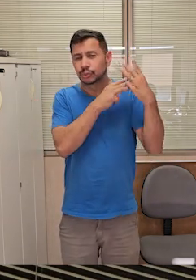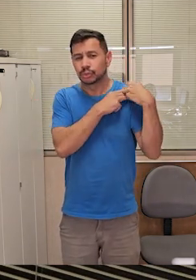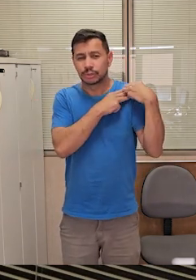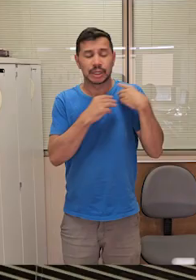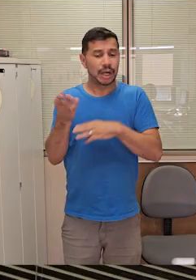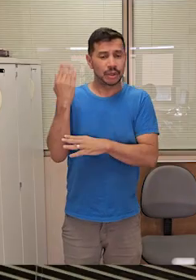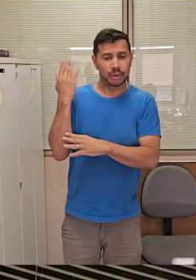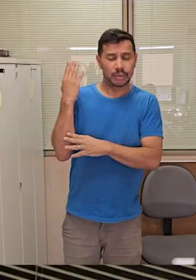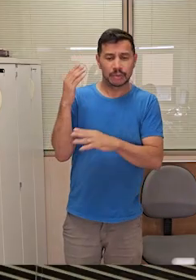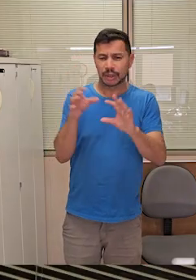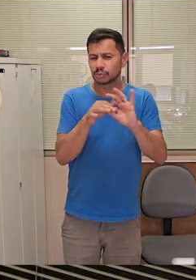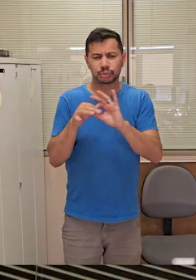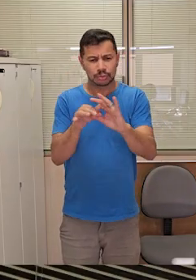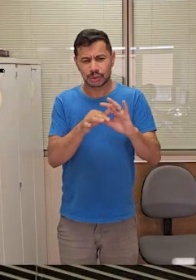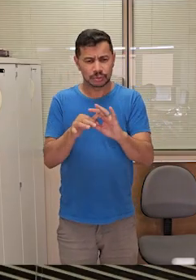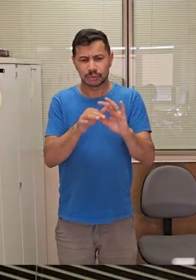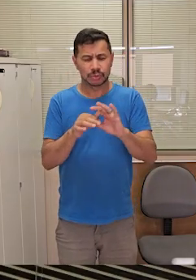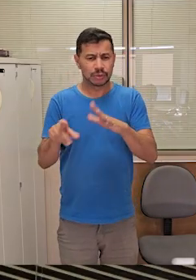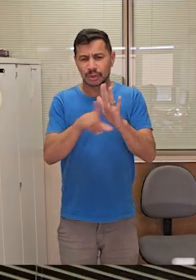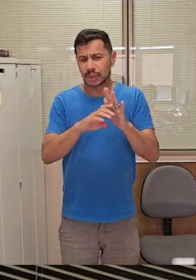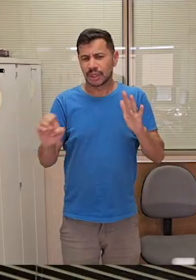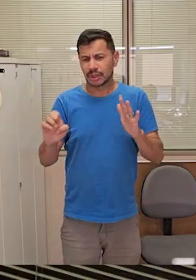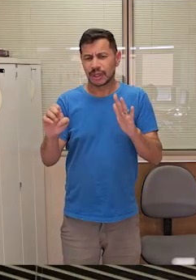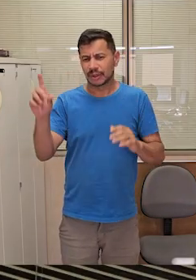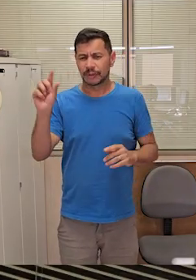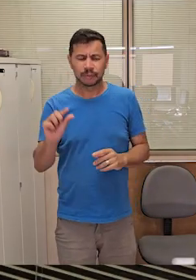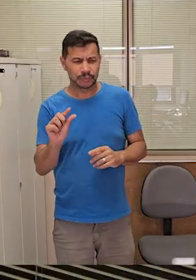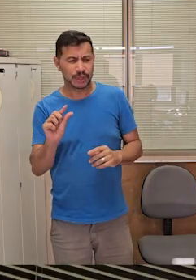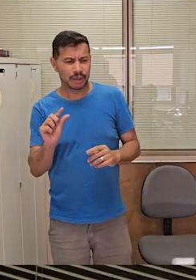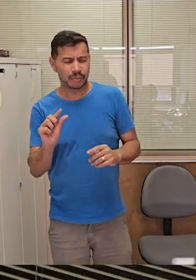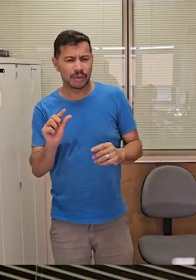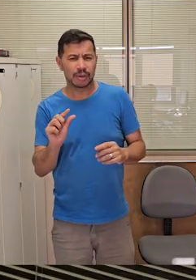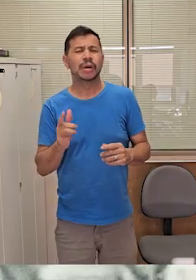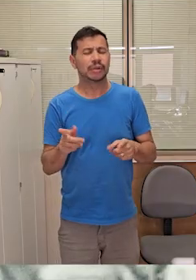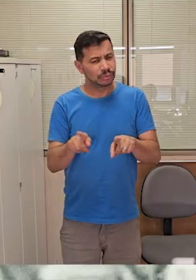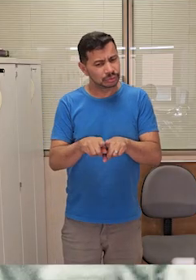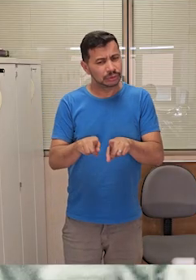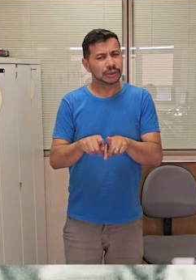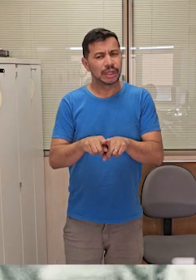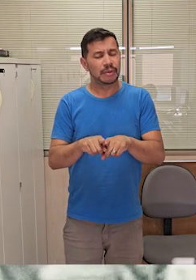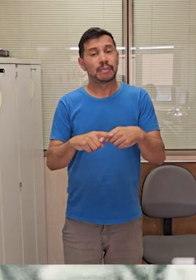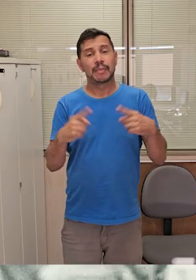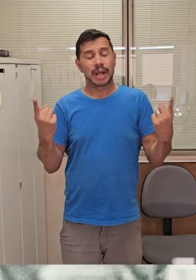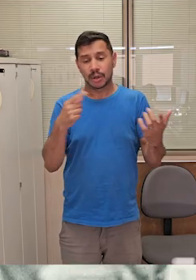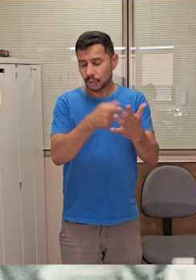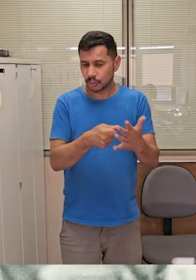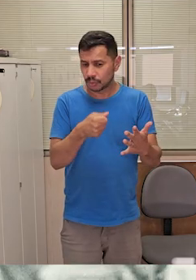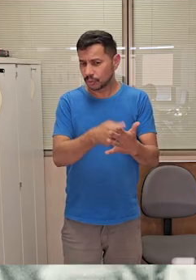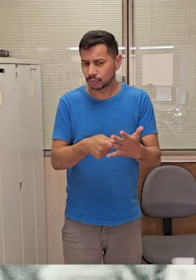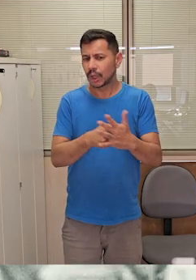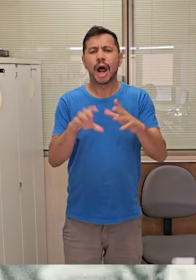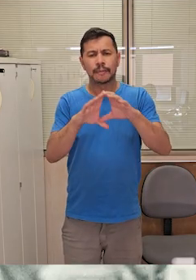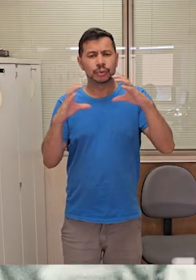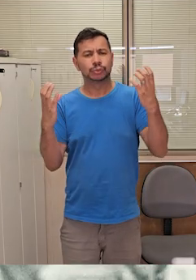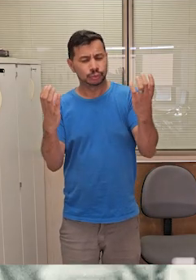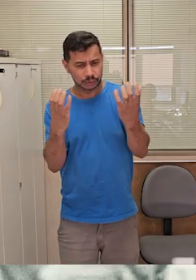tinha pouca, se seguisse a lei, a gente teria pouca condição de fazer alguma coisa. Então, acho que o maior